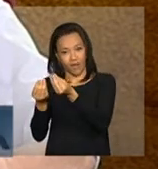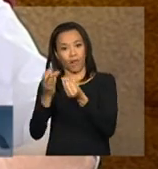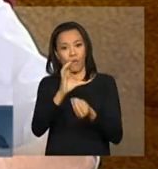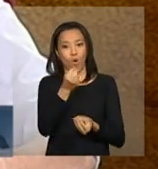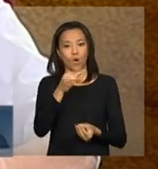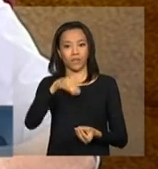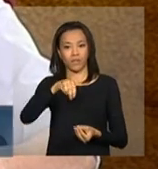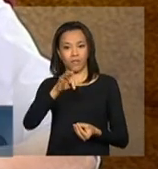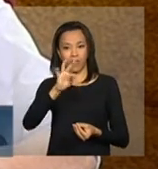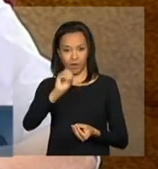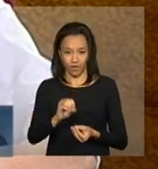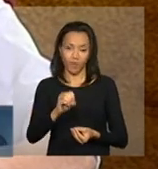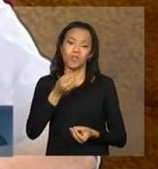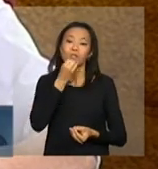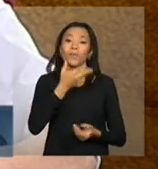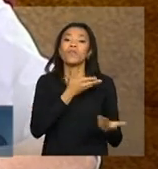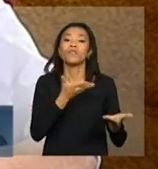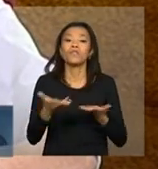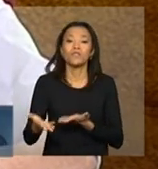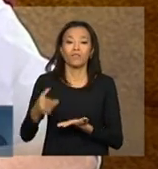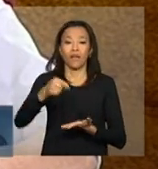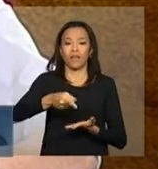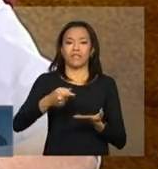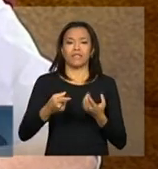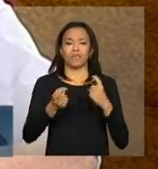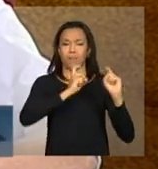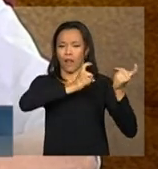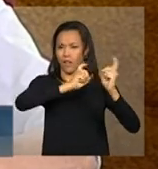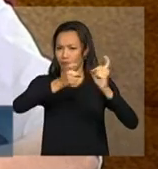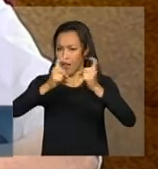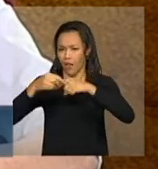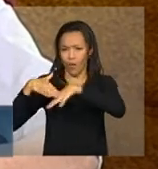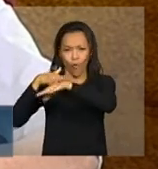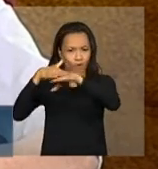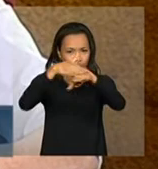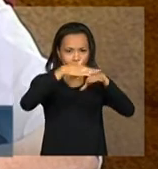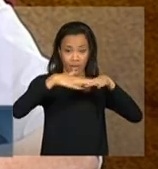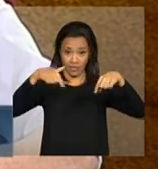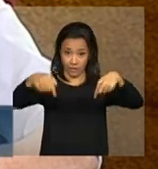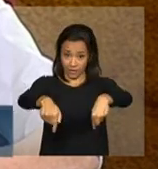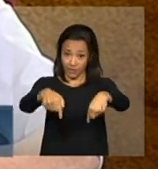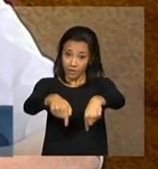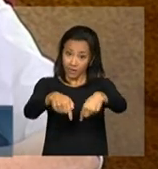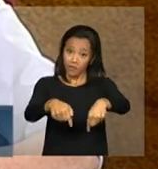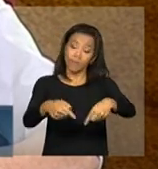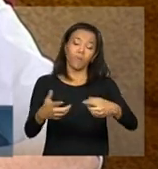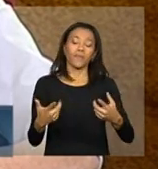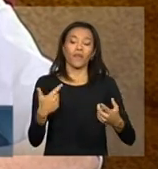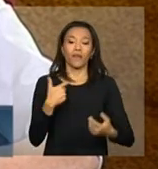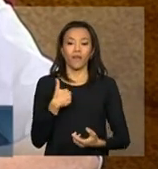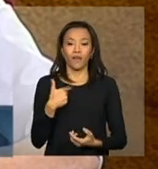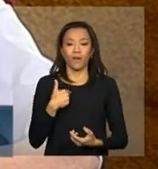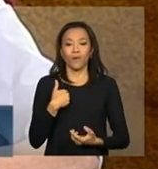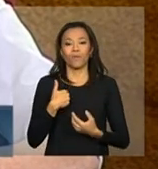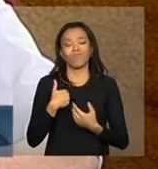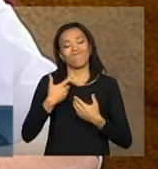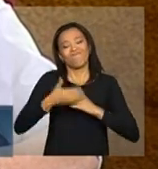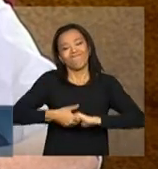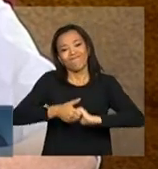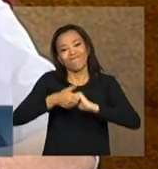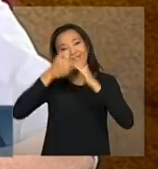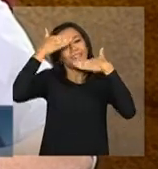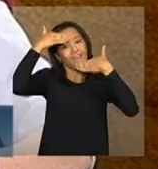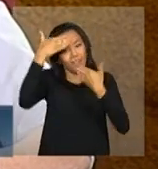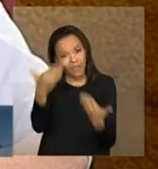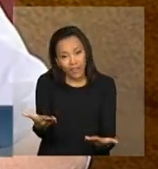sejam realmente bem-vindos a esse debate, né, a esse novo momento. Eu deixo aqui meu agradecimento